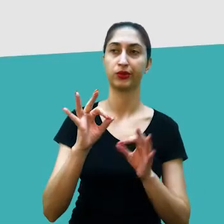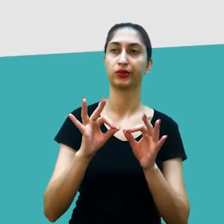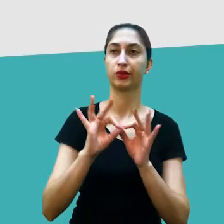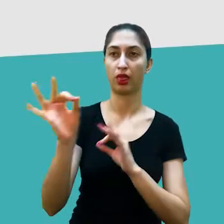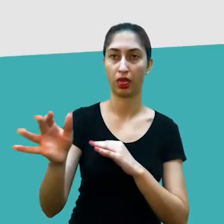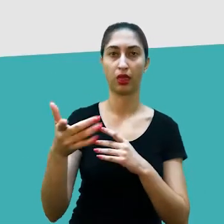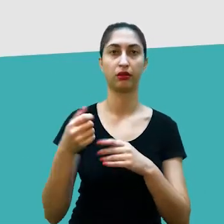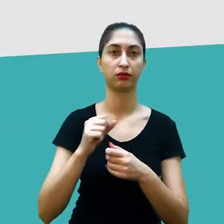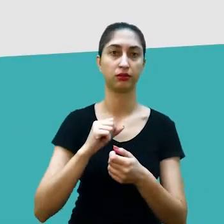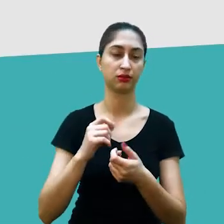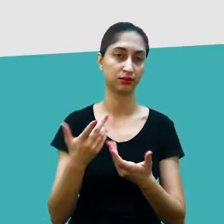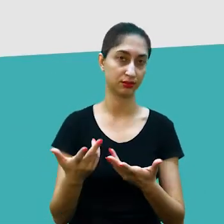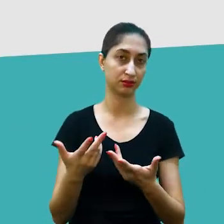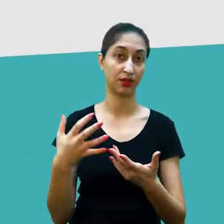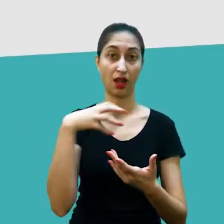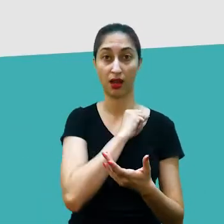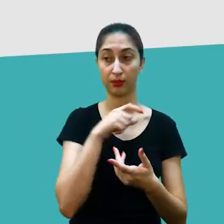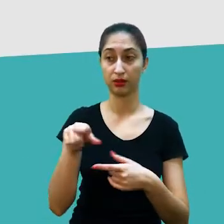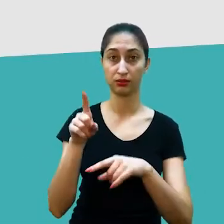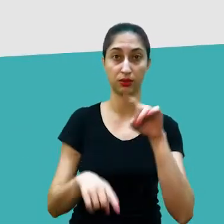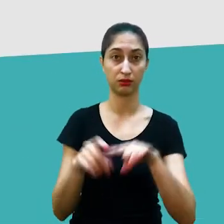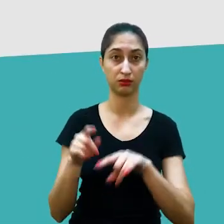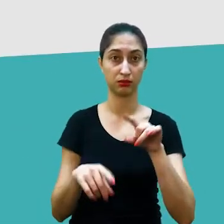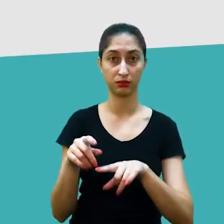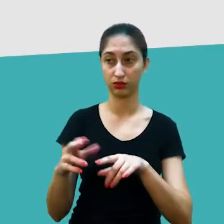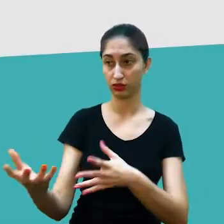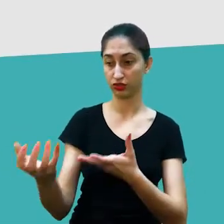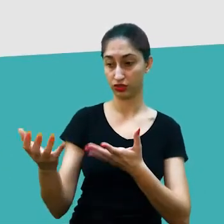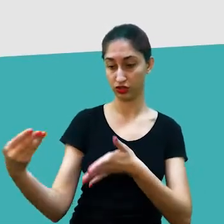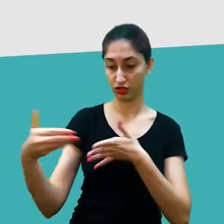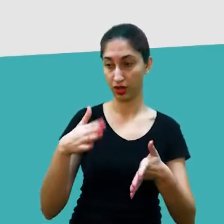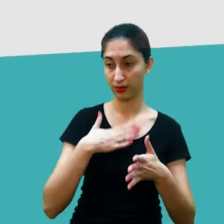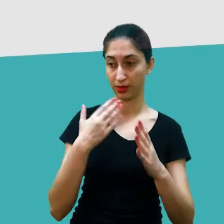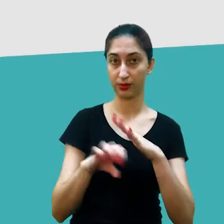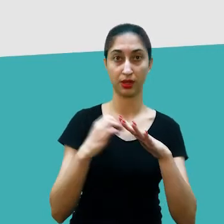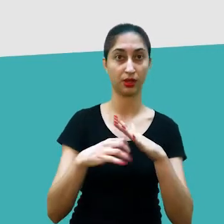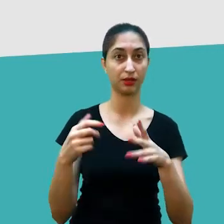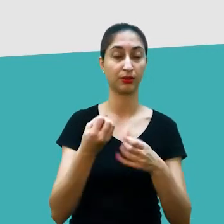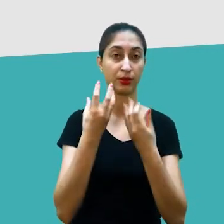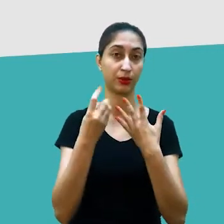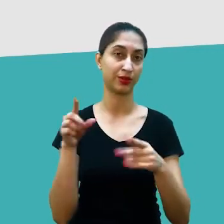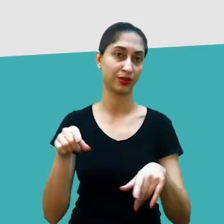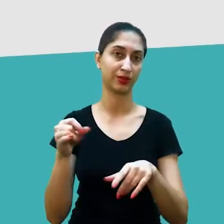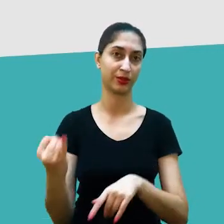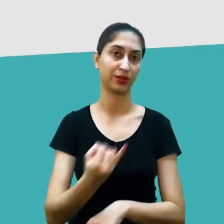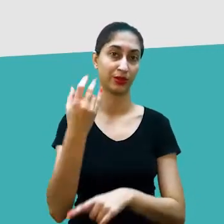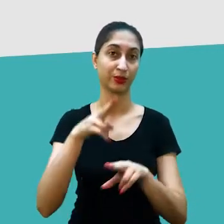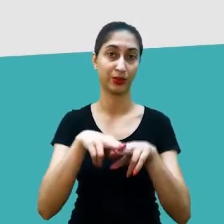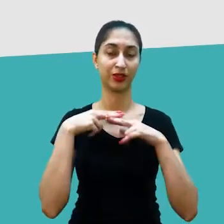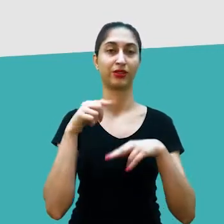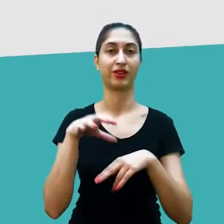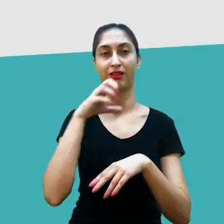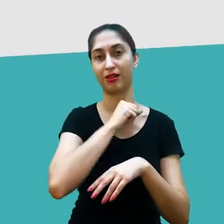distâncias, a rapidez com que essa matéria vai chegar na minha empresa também é contada. Por isso é fast fashion,